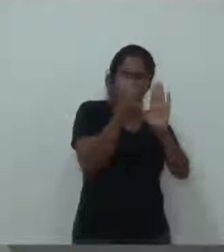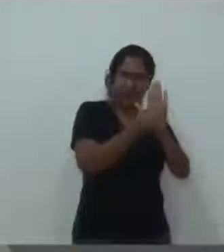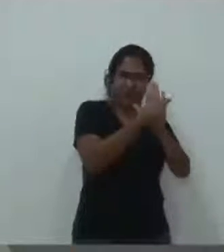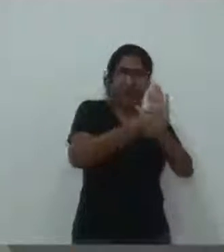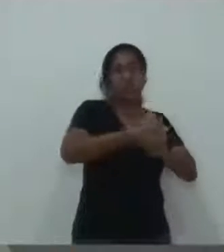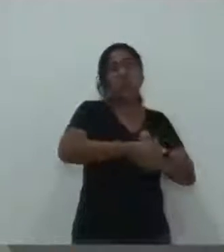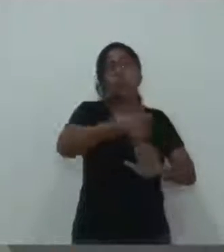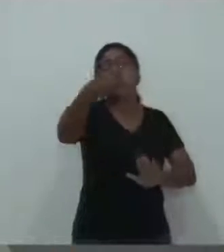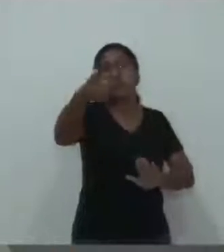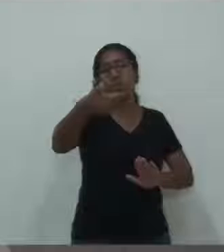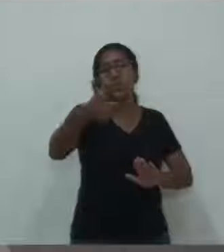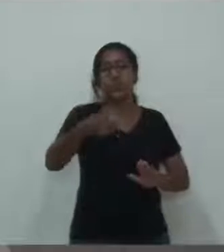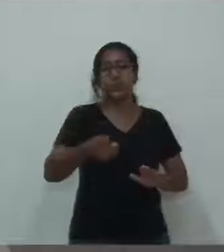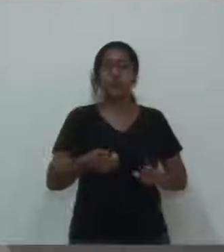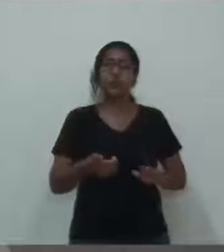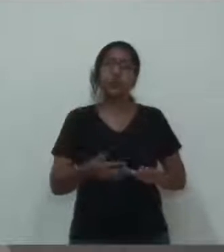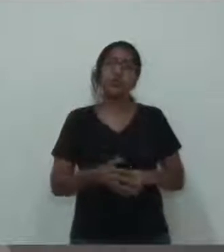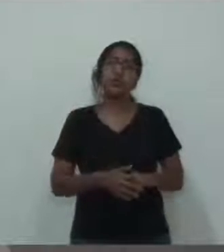esse inciso.